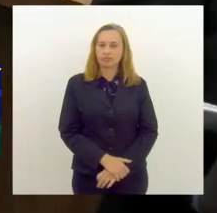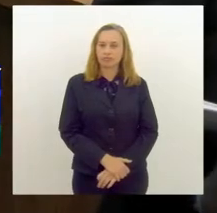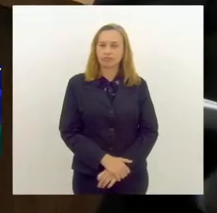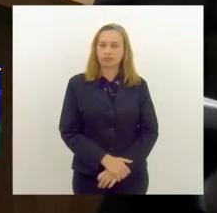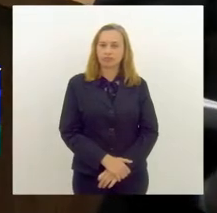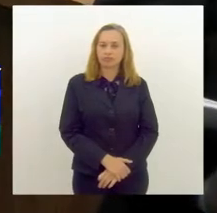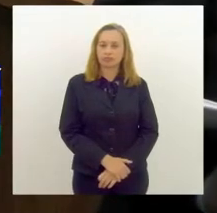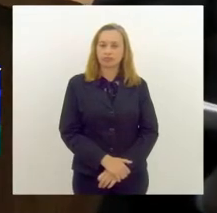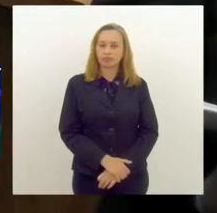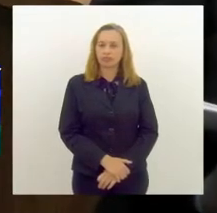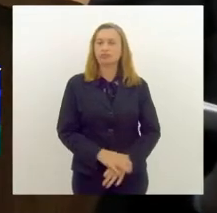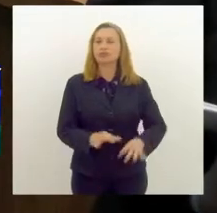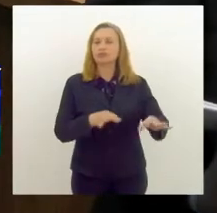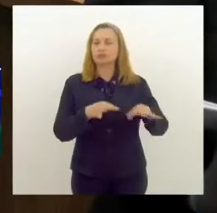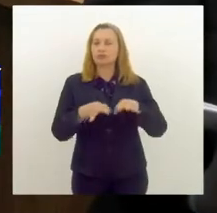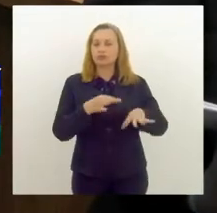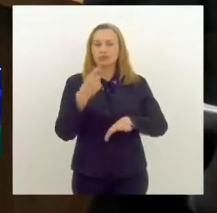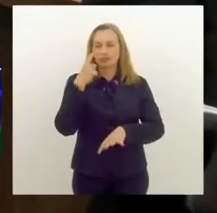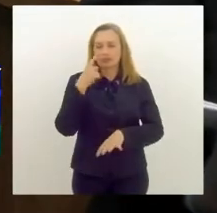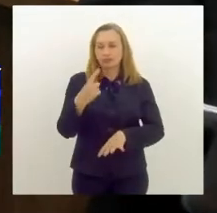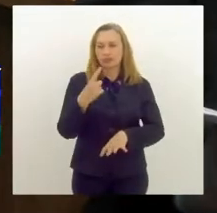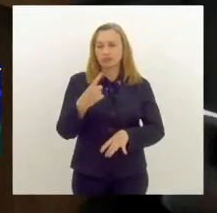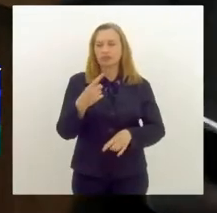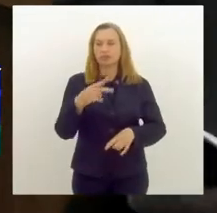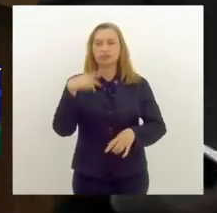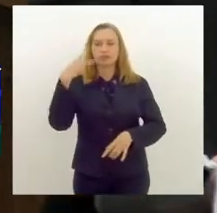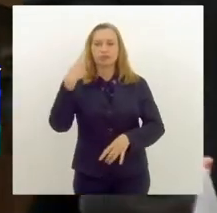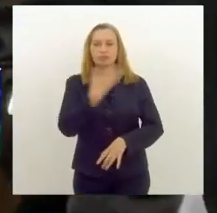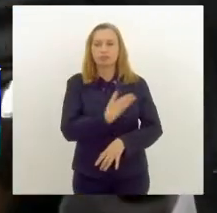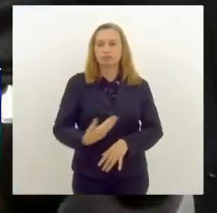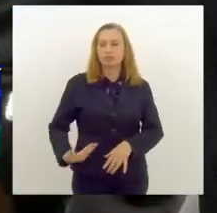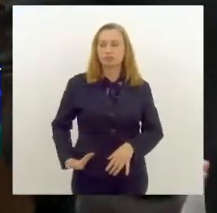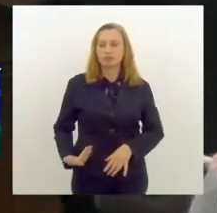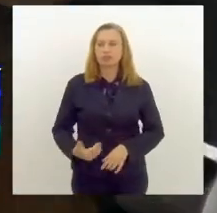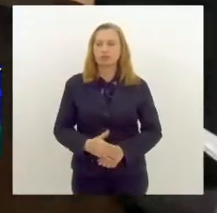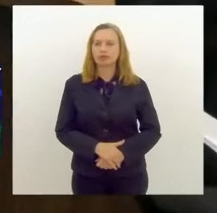O projeto prevê o estabelecimento de política pública